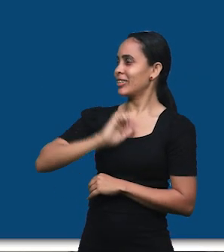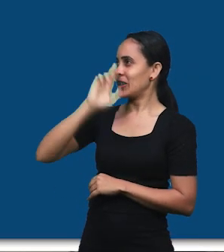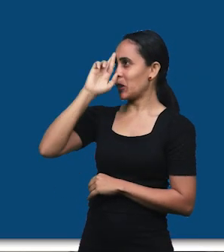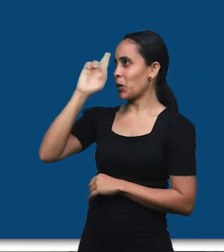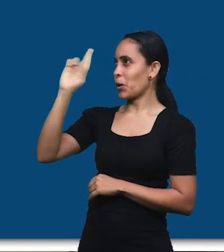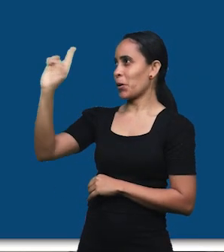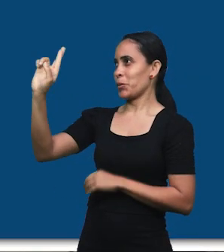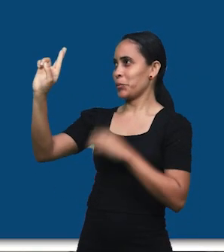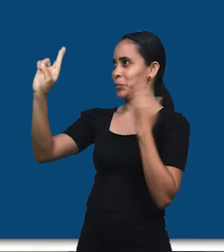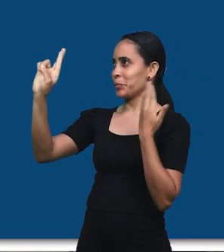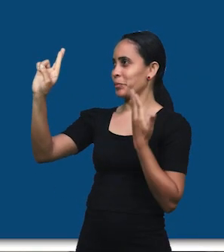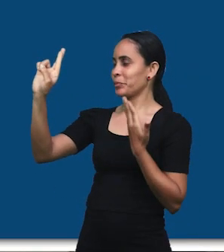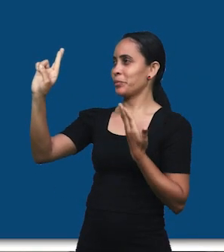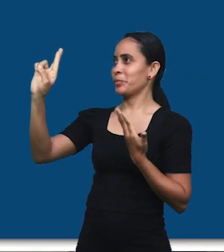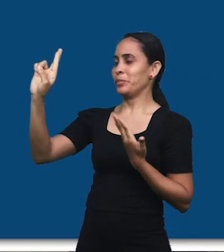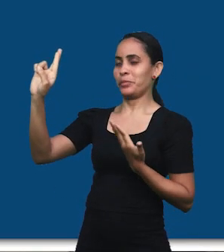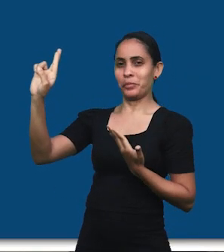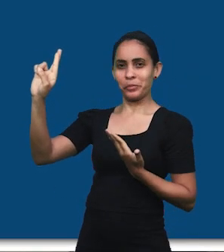contemplarmos tua